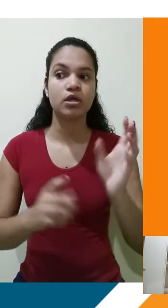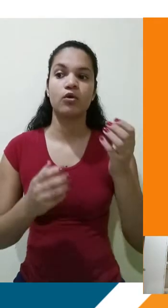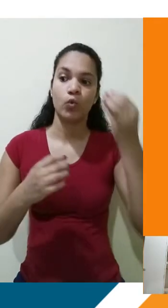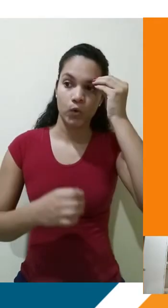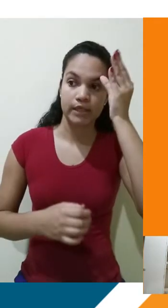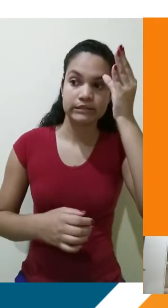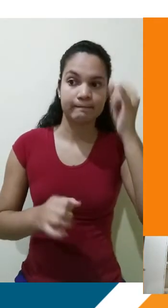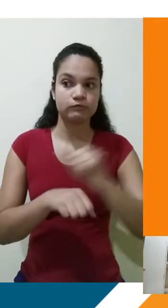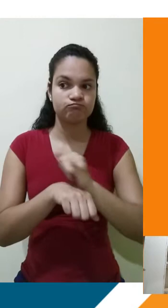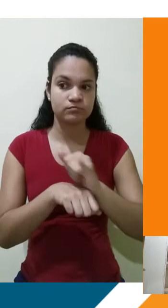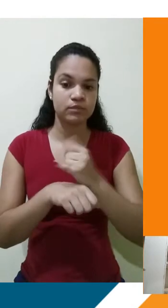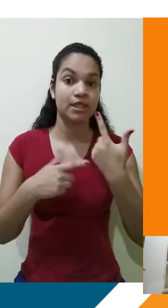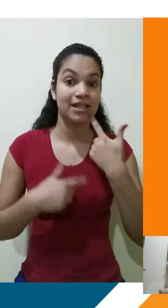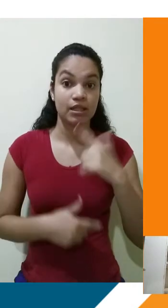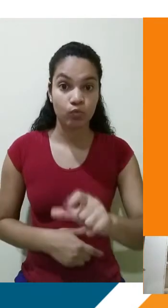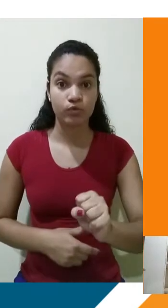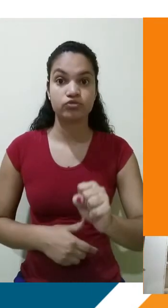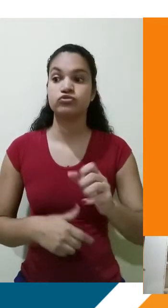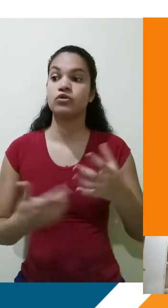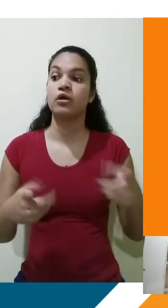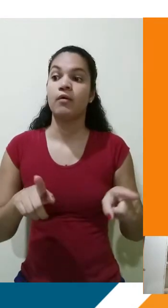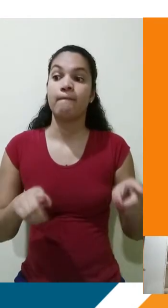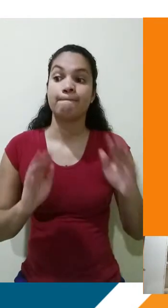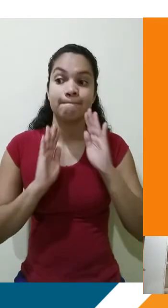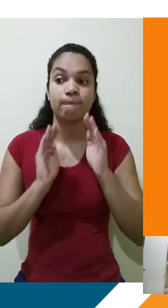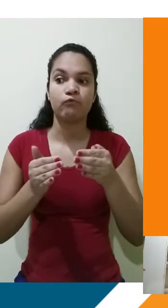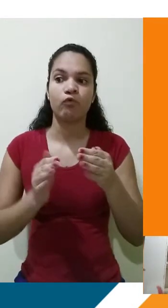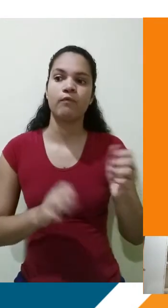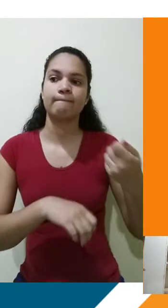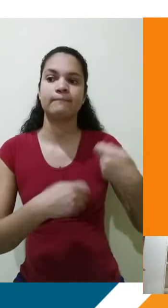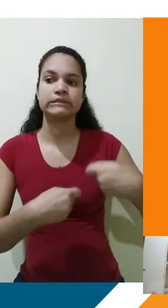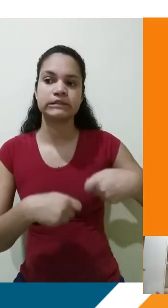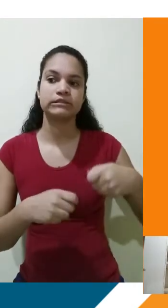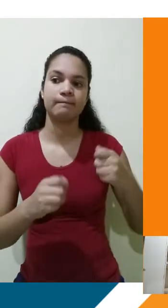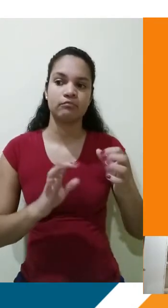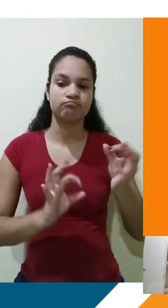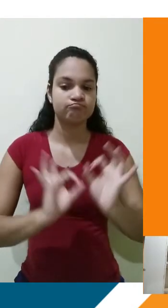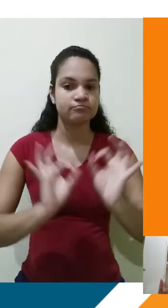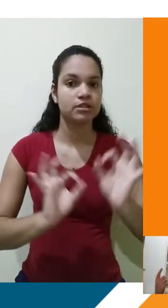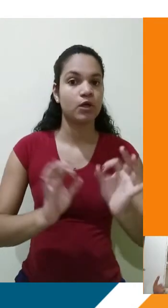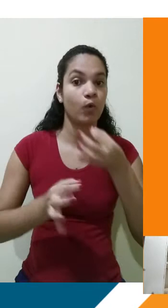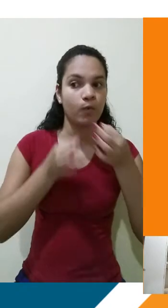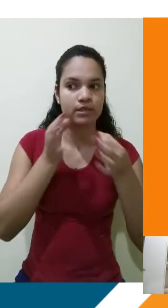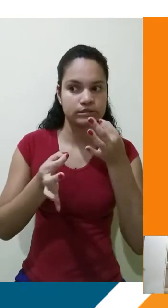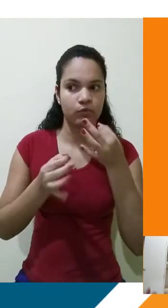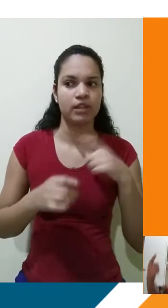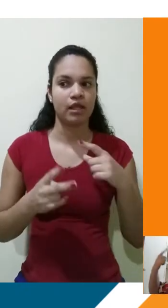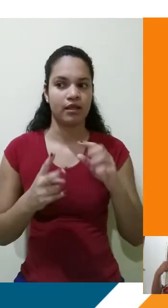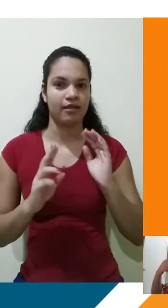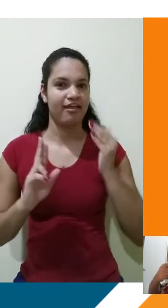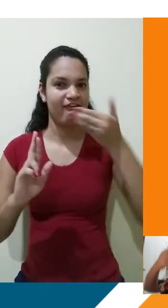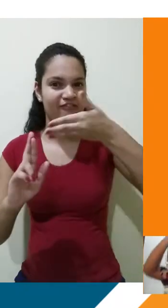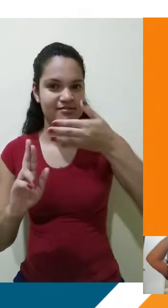argumentação. Que mecanismos são esses? A gente está falando aqui principalmente da coesão referencial e da sequencial. E se vocês se lembrarem lá